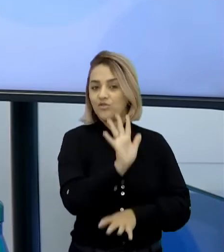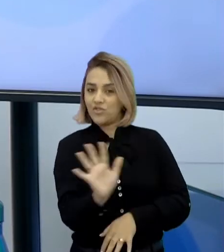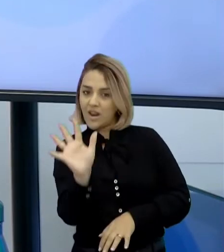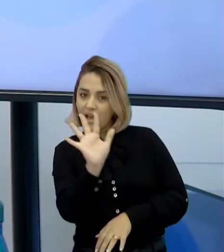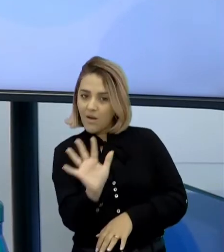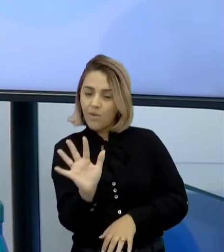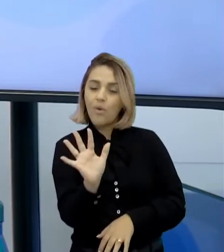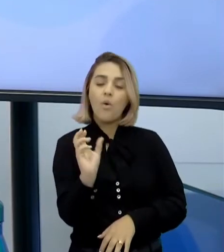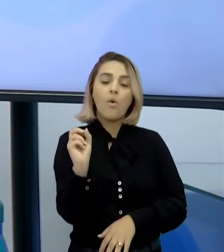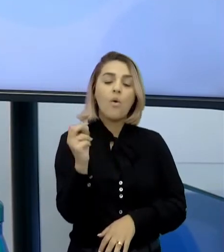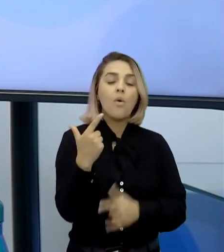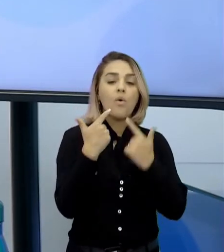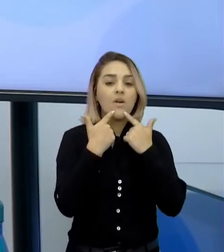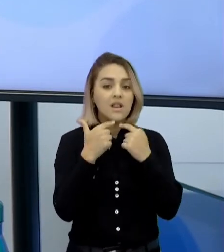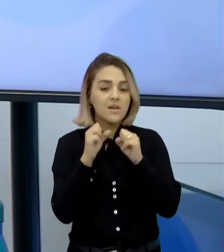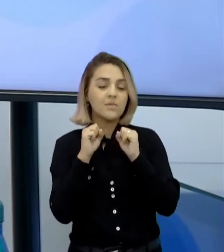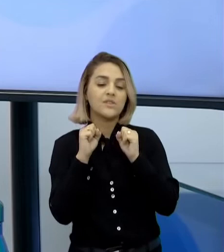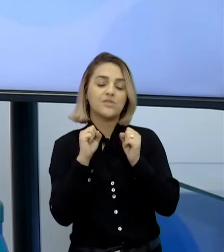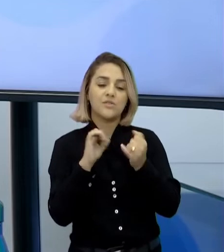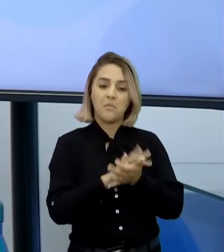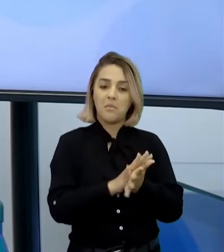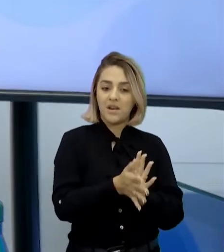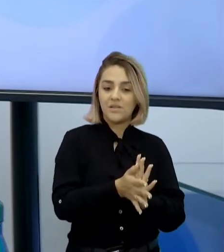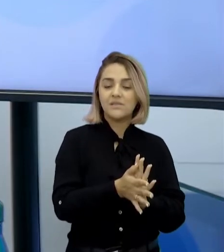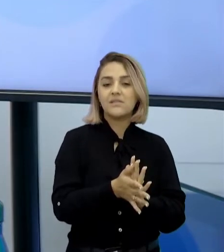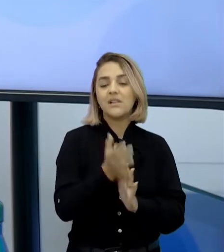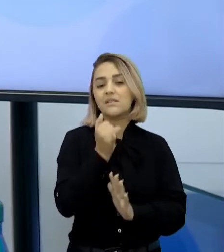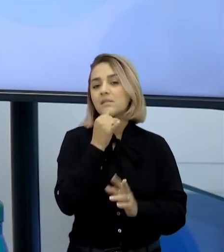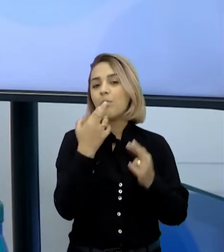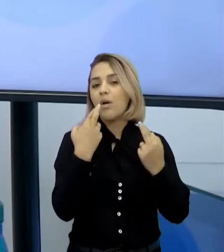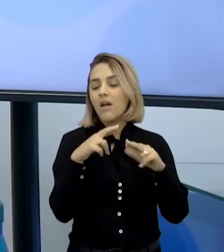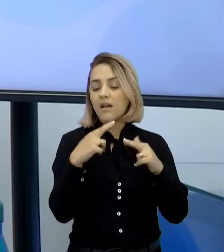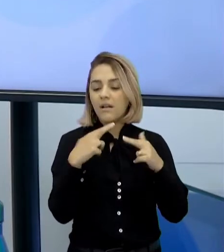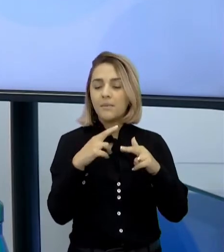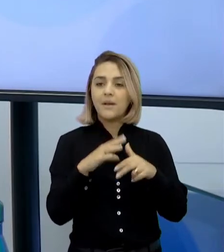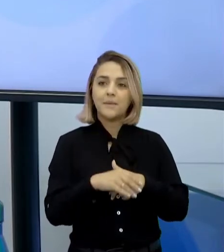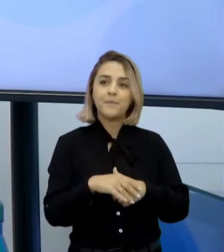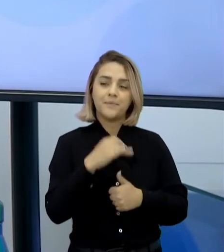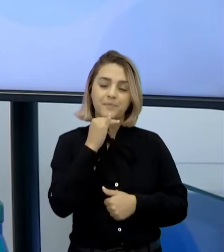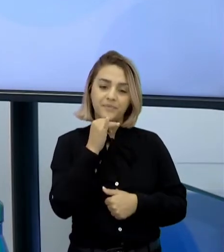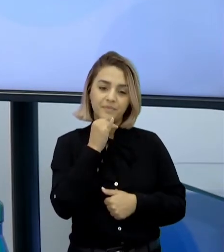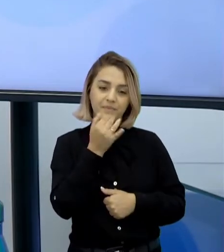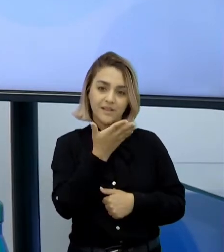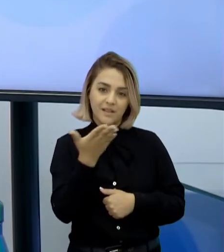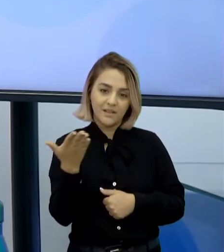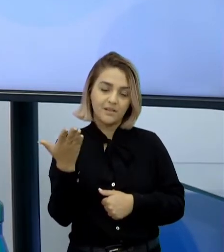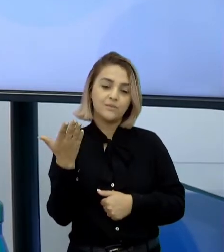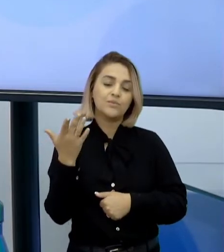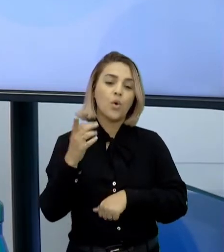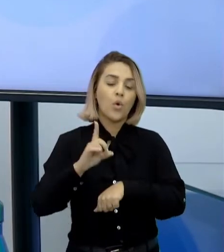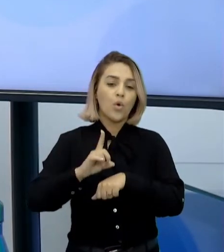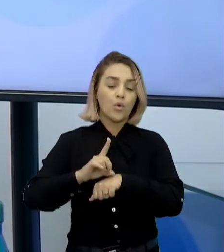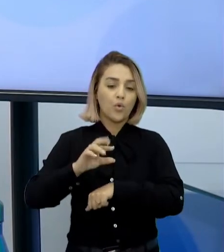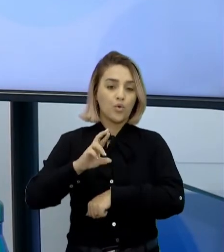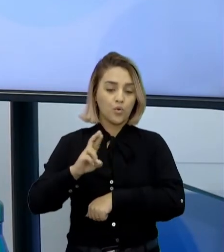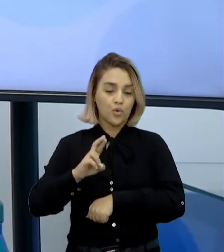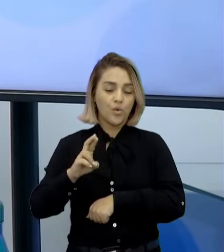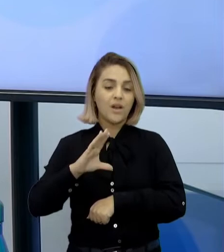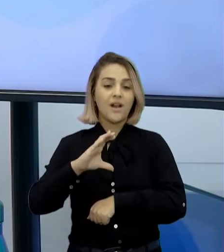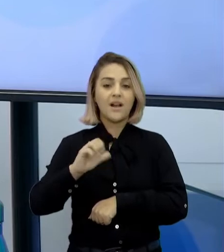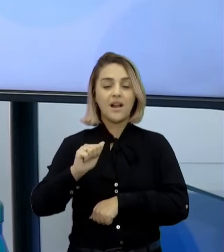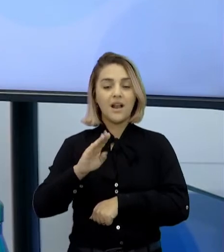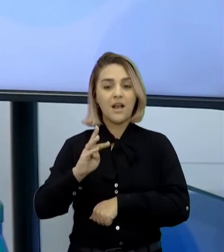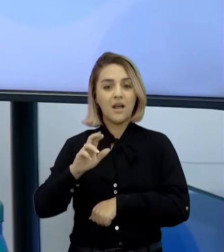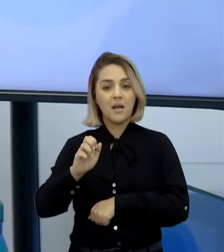o preconceito linguístico, se a gente for retomar, por exemplo, lá que demos o exemplo para vocês da entrevista do Dr. Cabral, né?